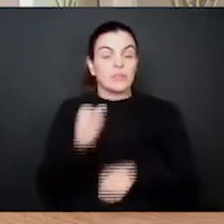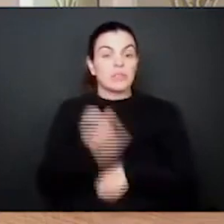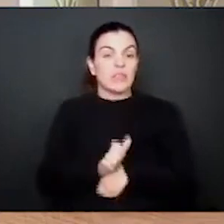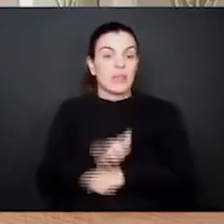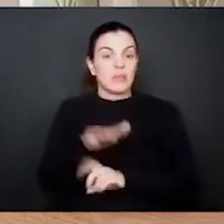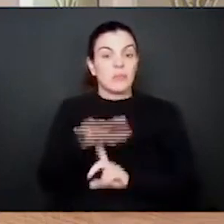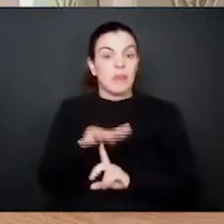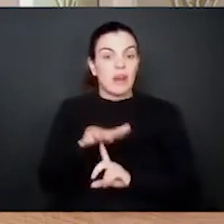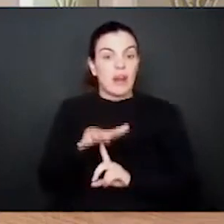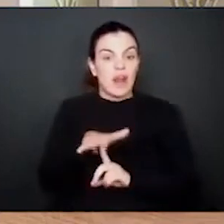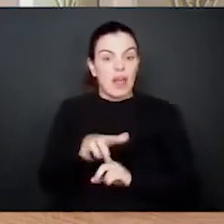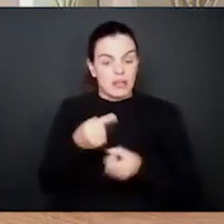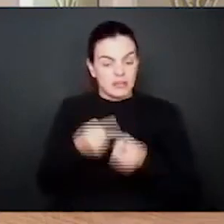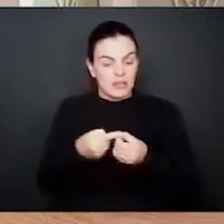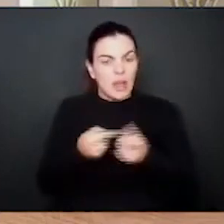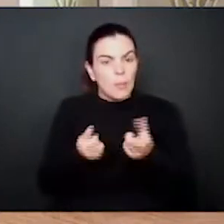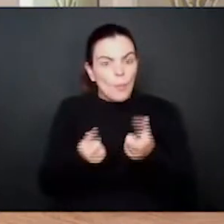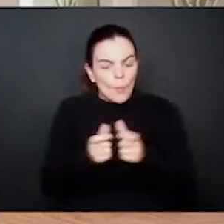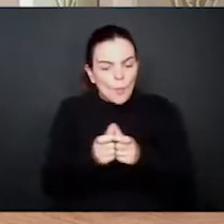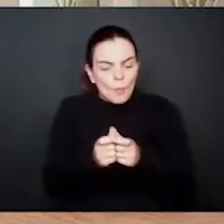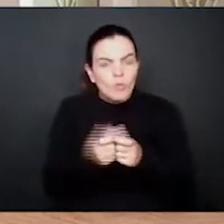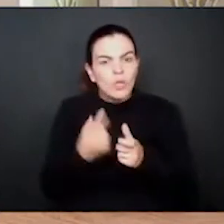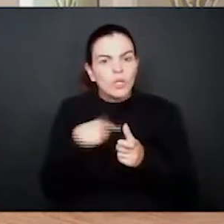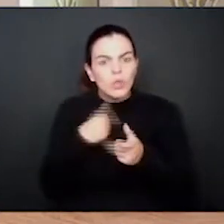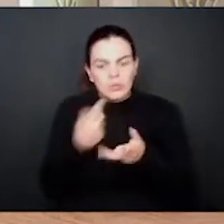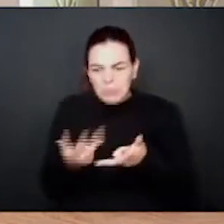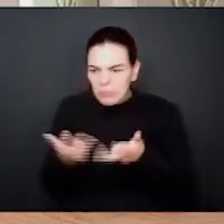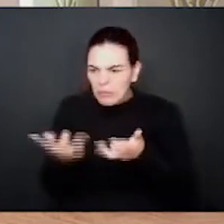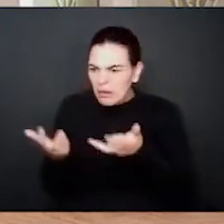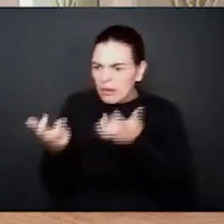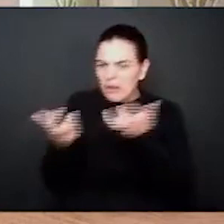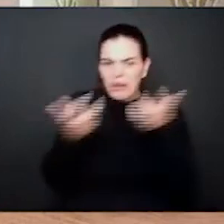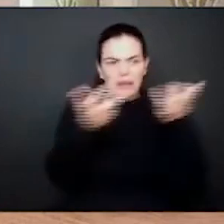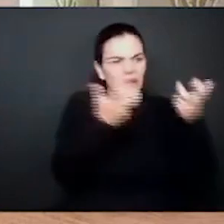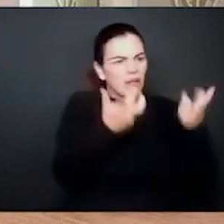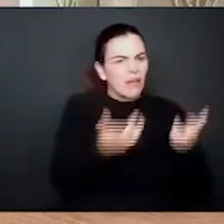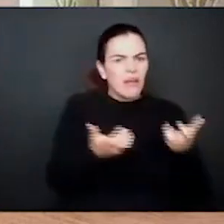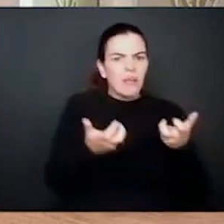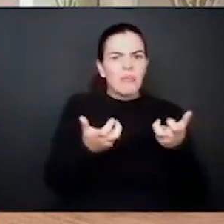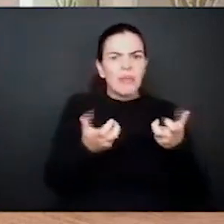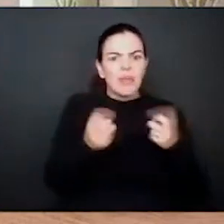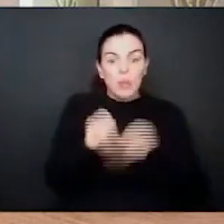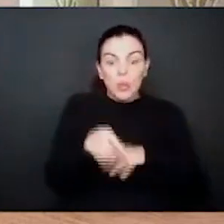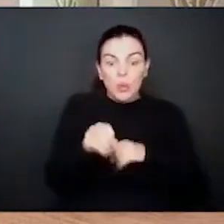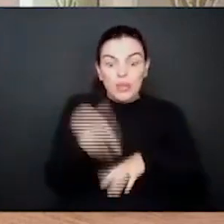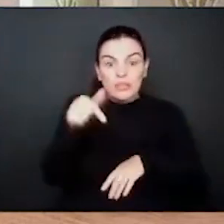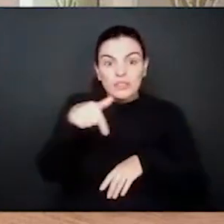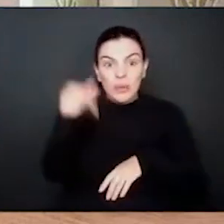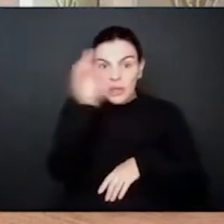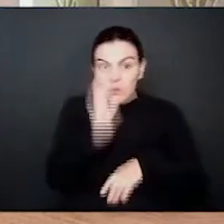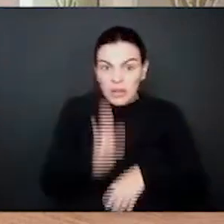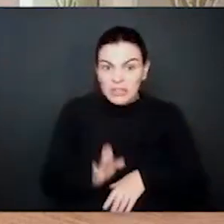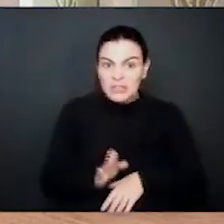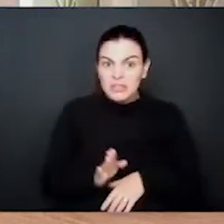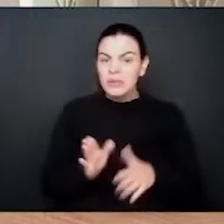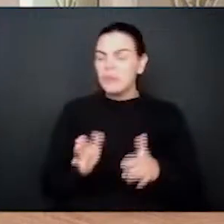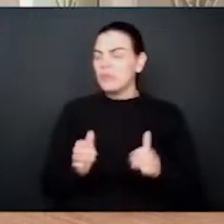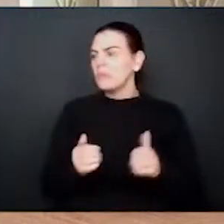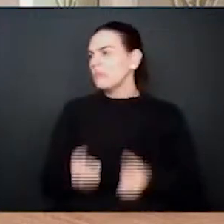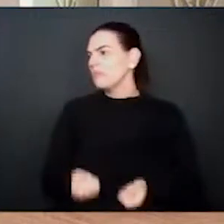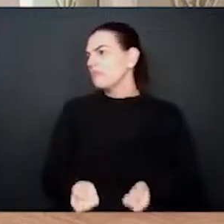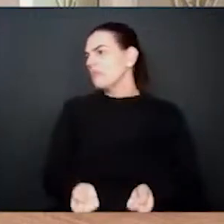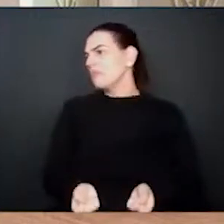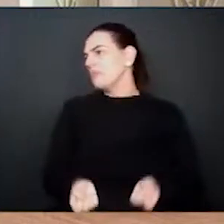vemos, de fato, a tragédia da educação no Brasil. É uma tragédia. Por isso, Dalton, eu